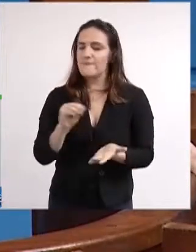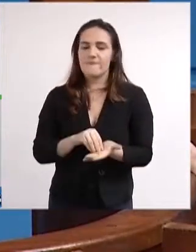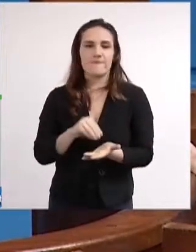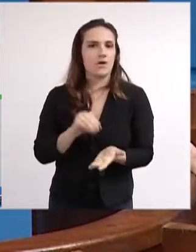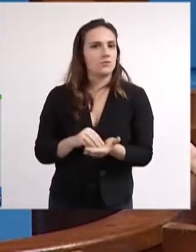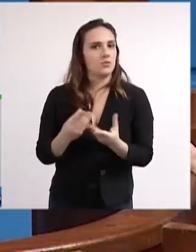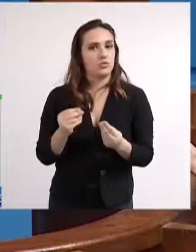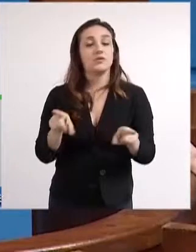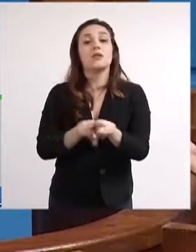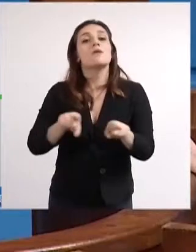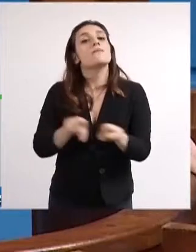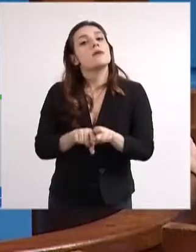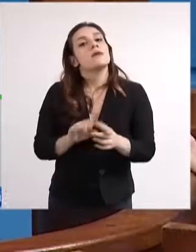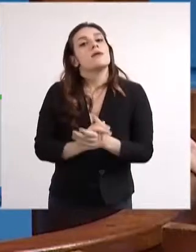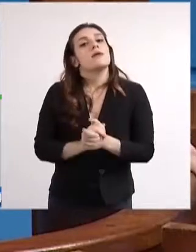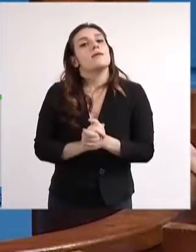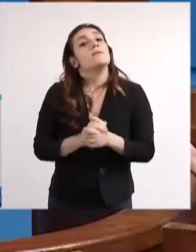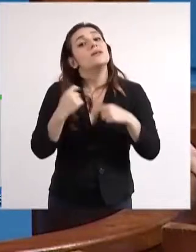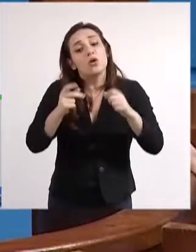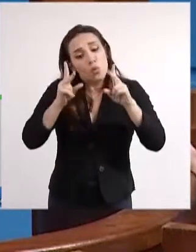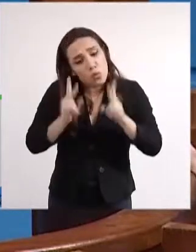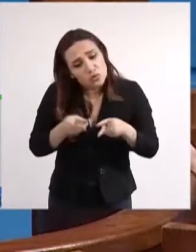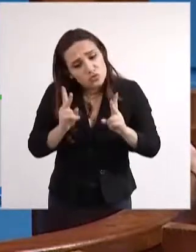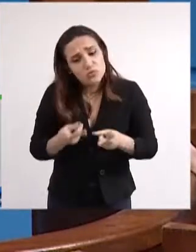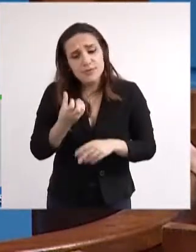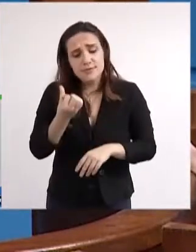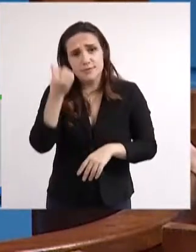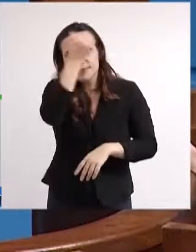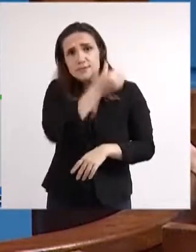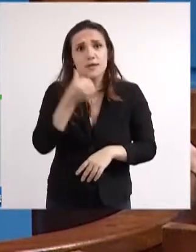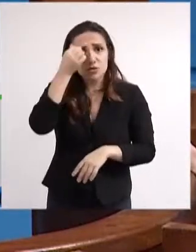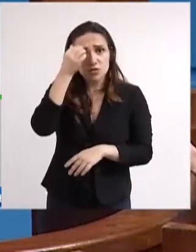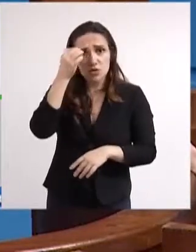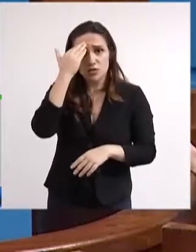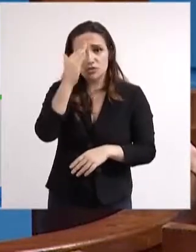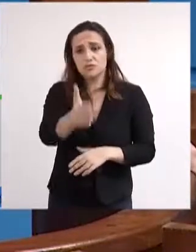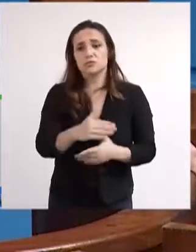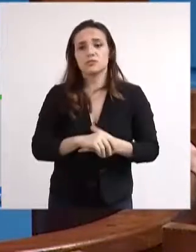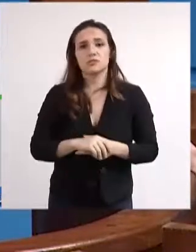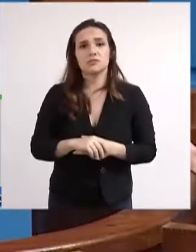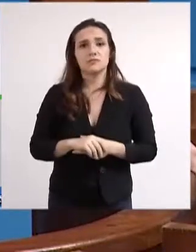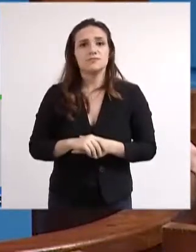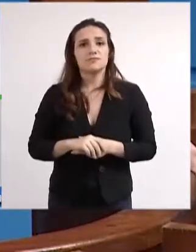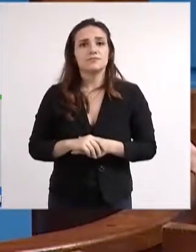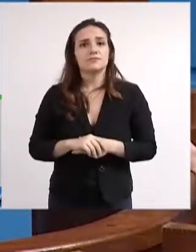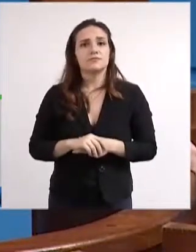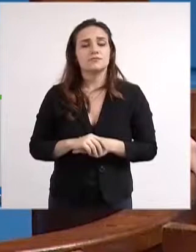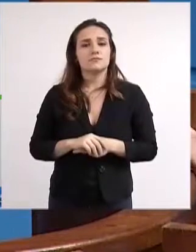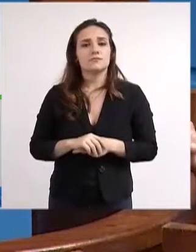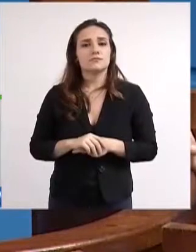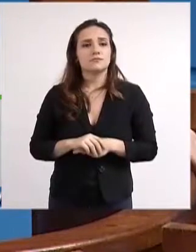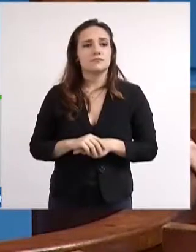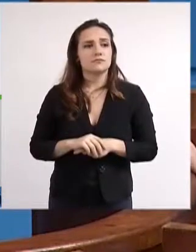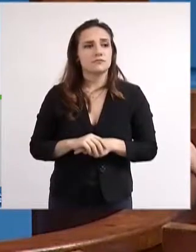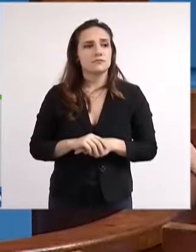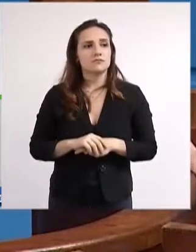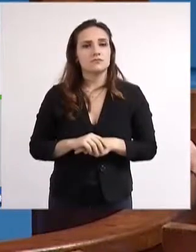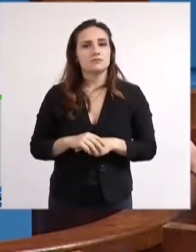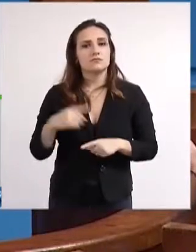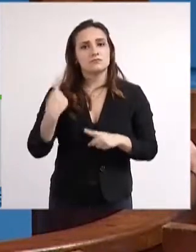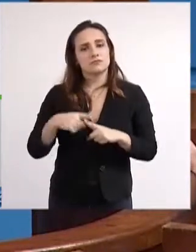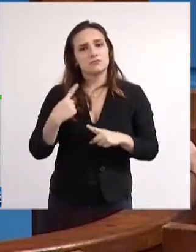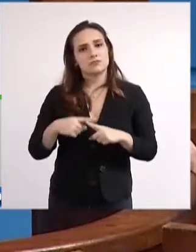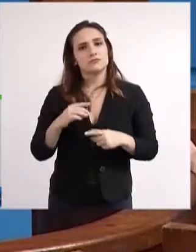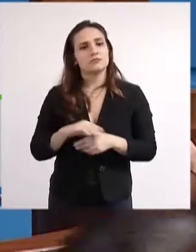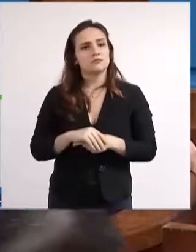a manutenção das 6 horas, porque os servidores já estão organizados, eles chegam na